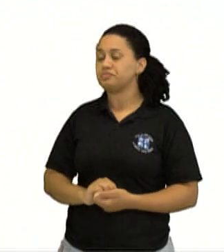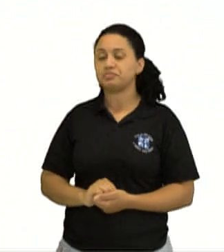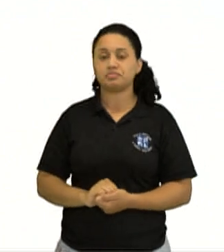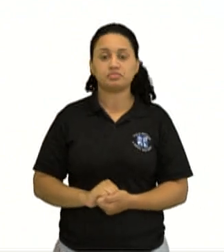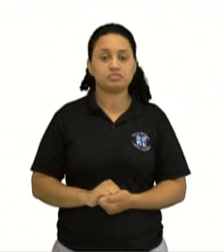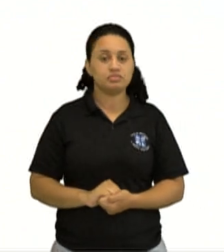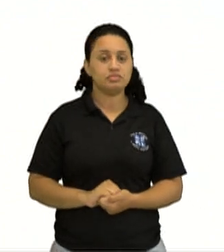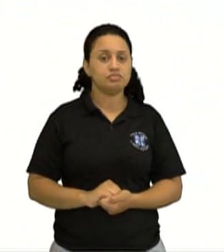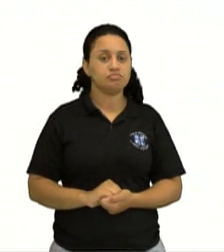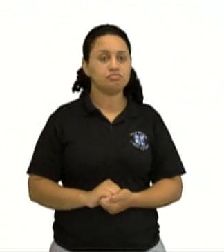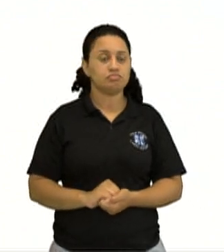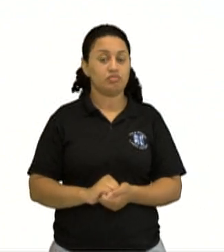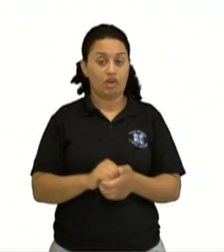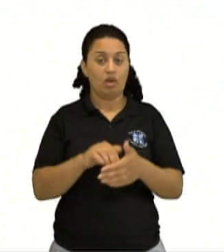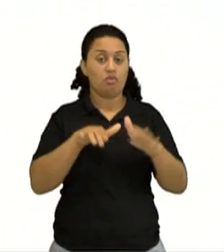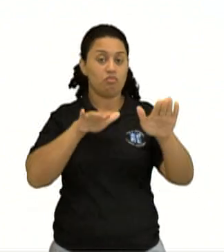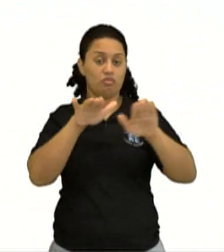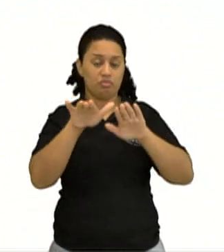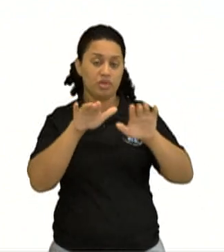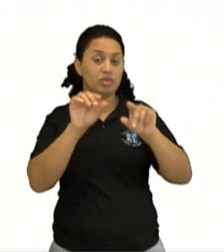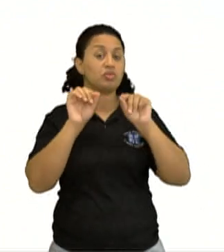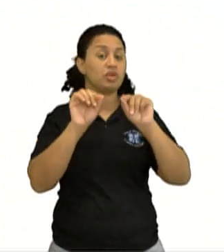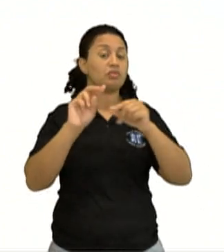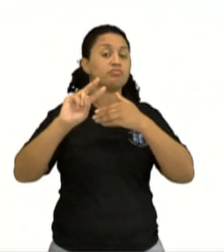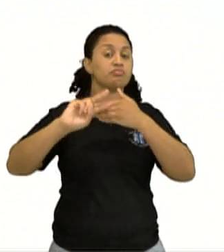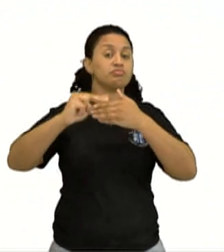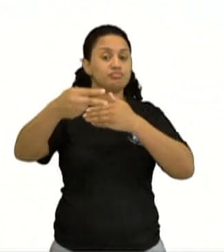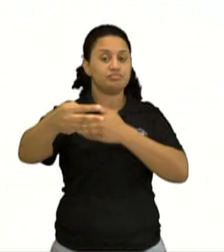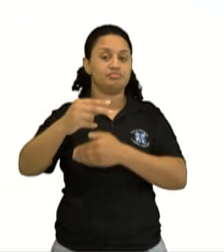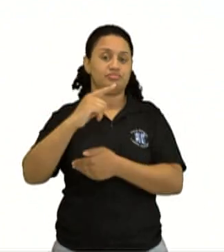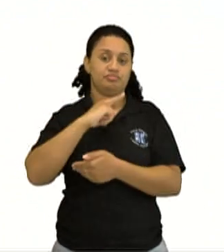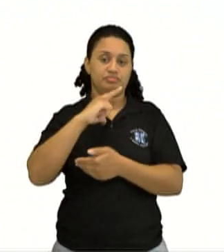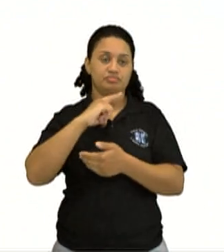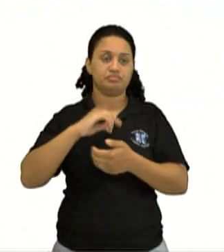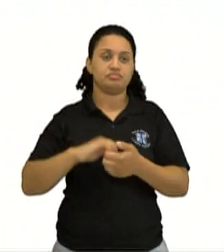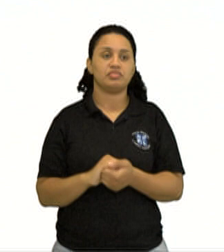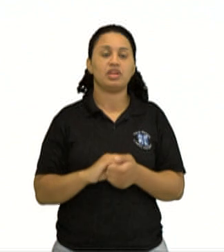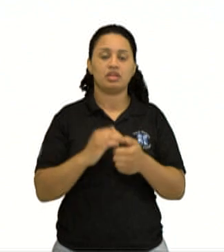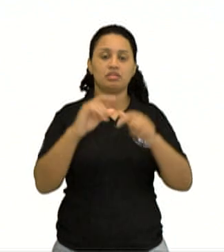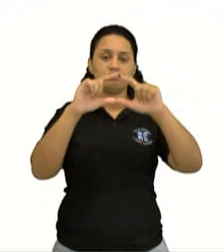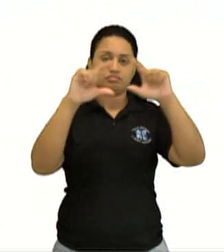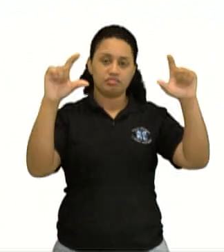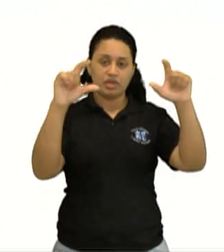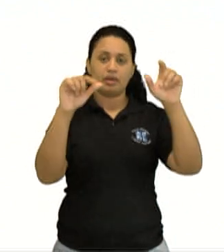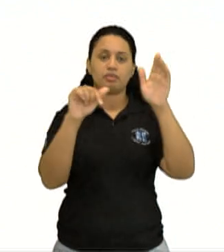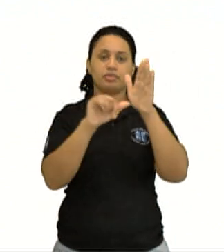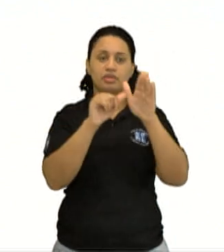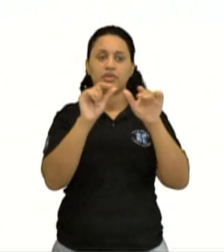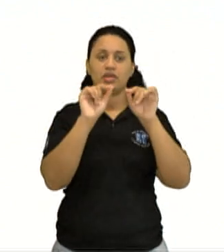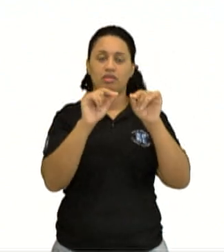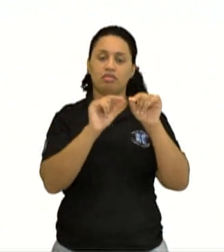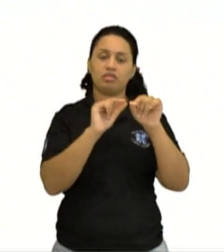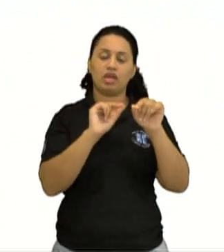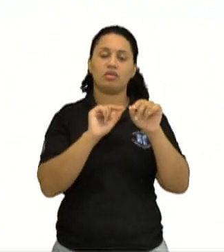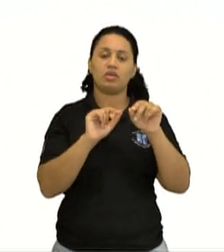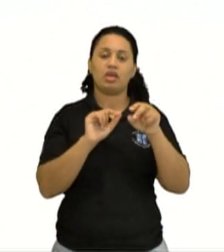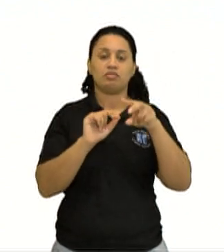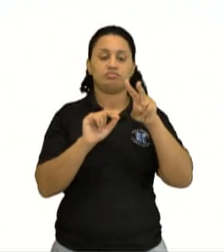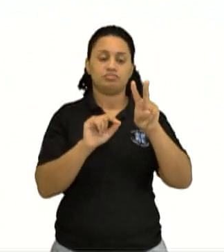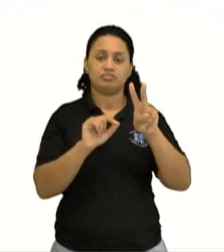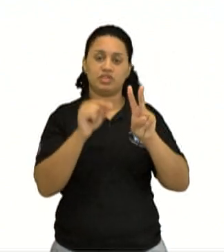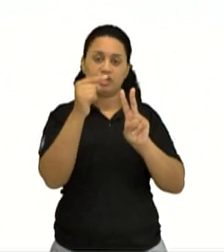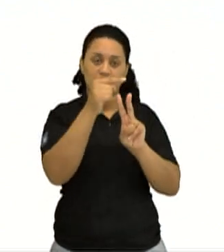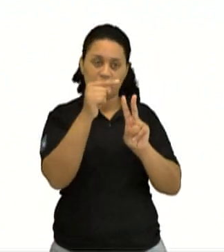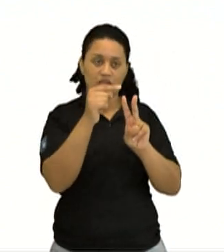as consequências deste. Vamos analisar aqui, ó. Se você for analisar a primeira situação, você tem os vetores e velocidades